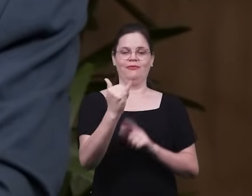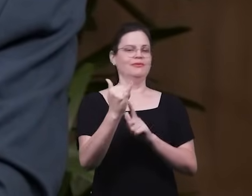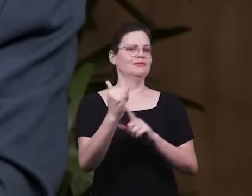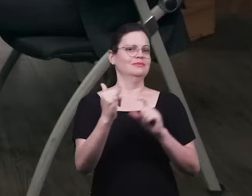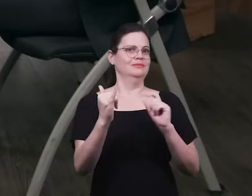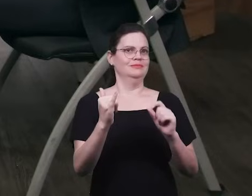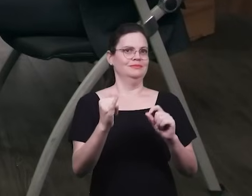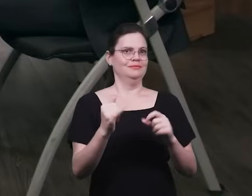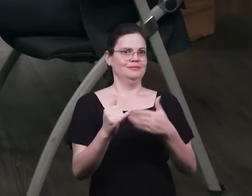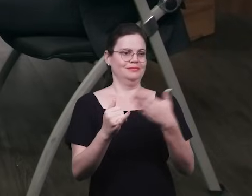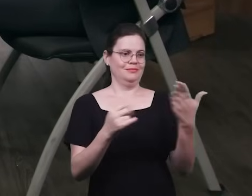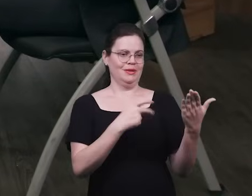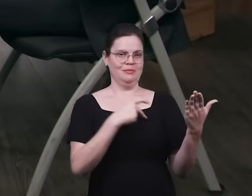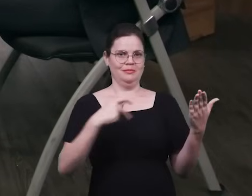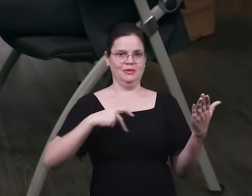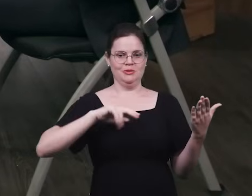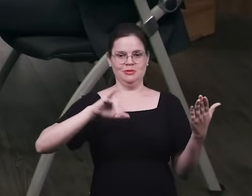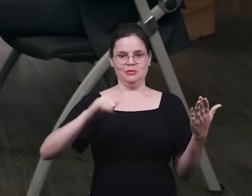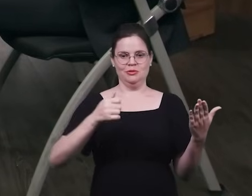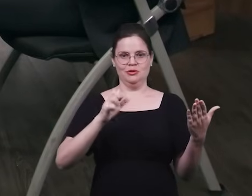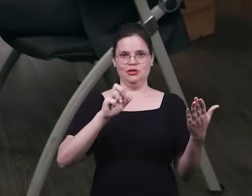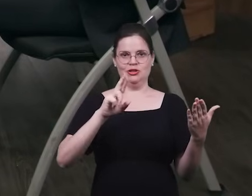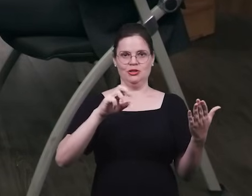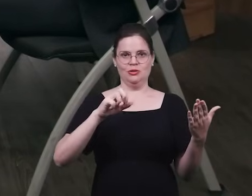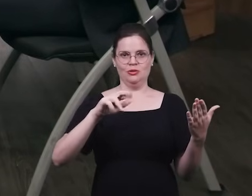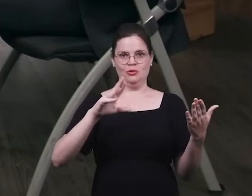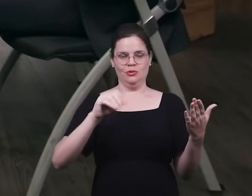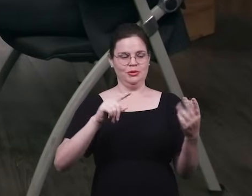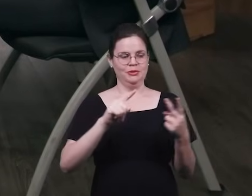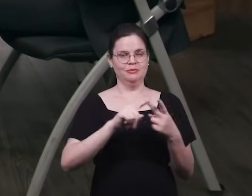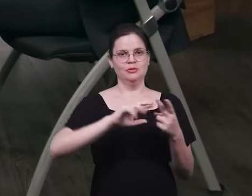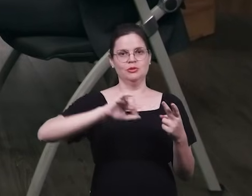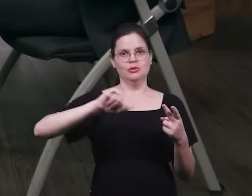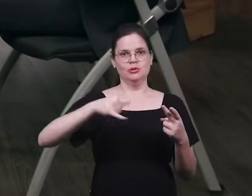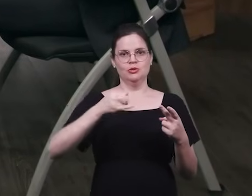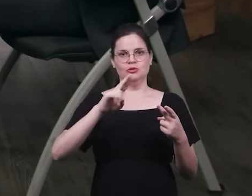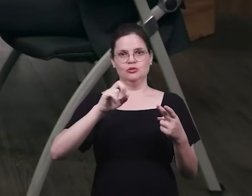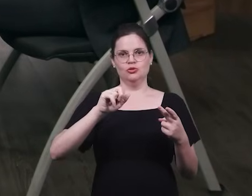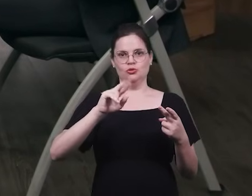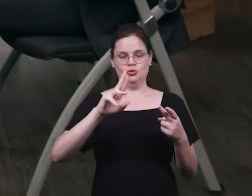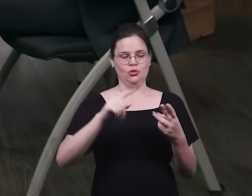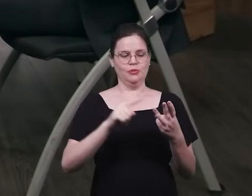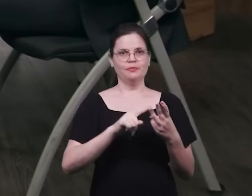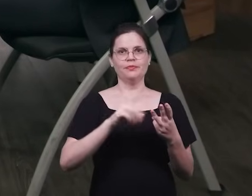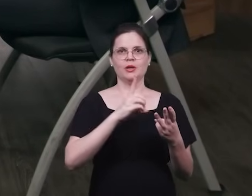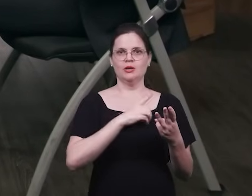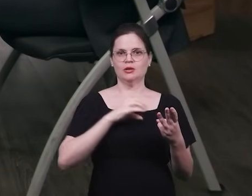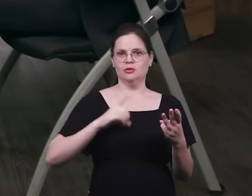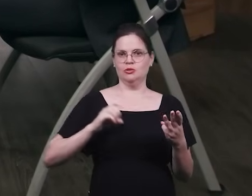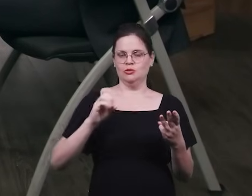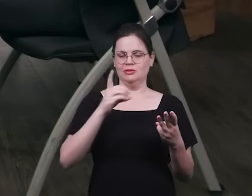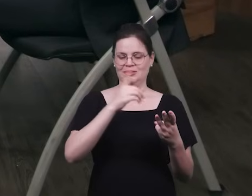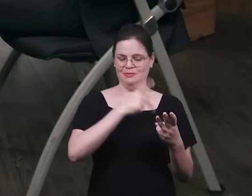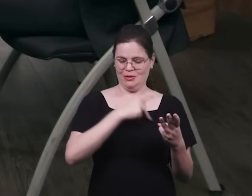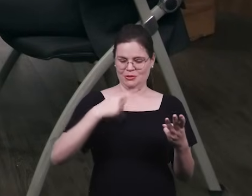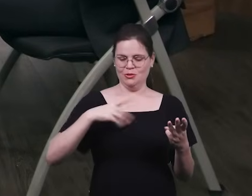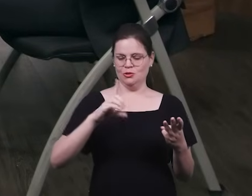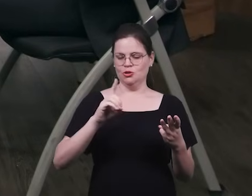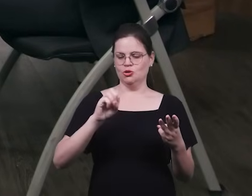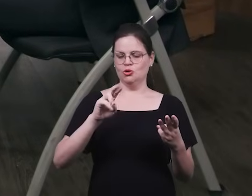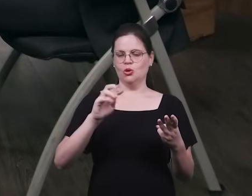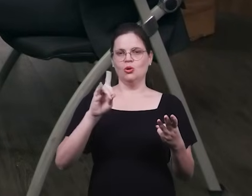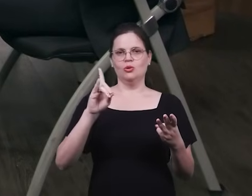pastores Gerônimo Silva Júlio fogueiras e Douglas spanger a quem eu Saúdo com a paz do Senhor Jesus